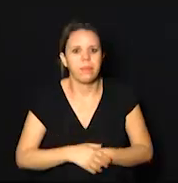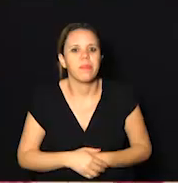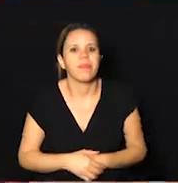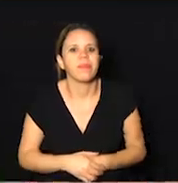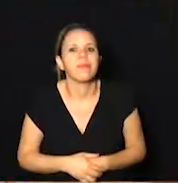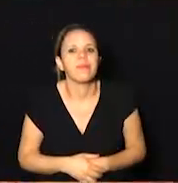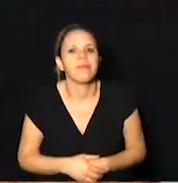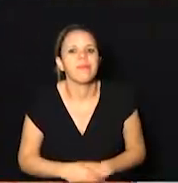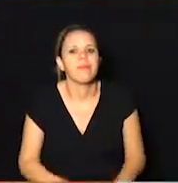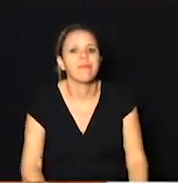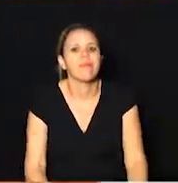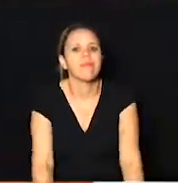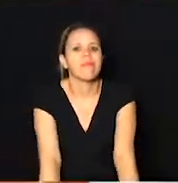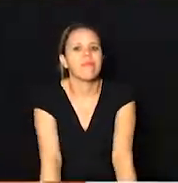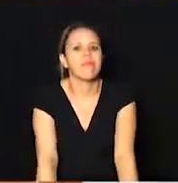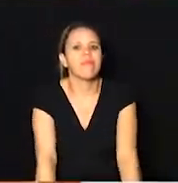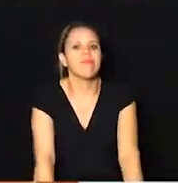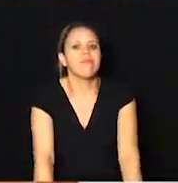mais ainda